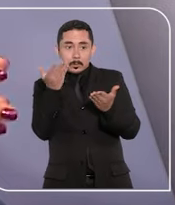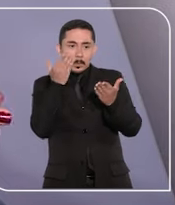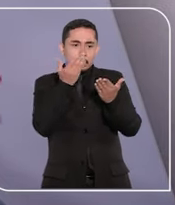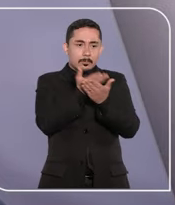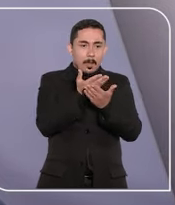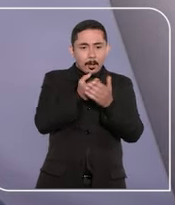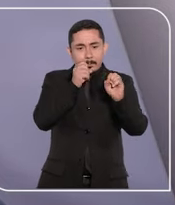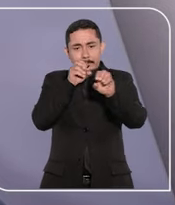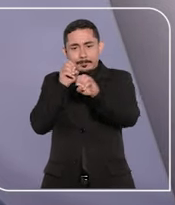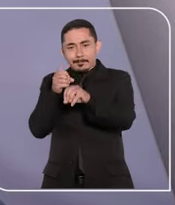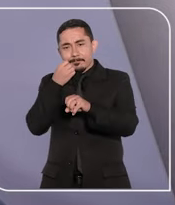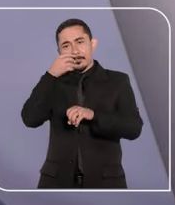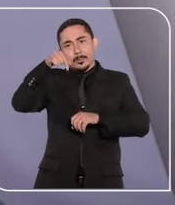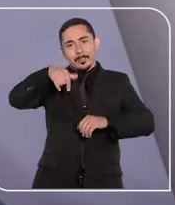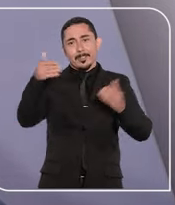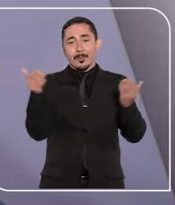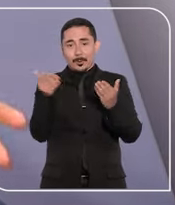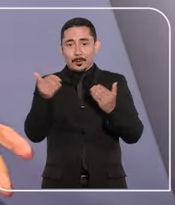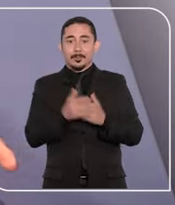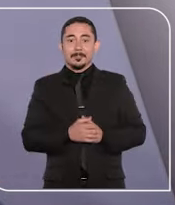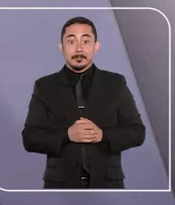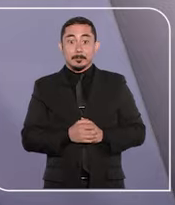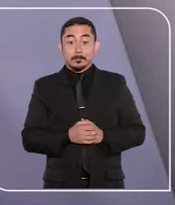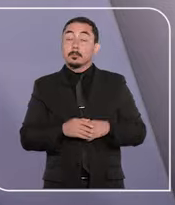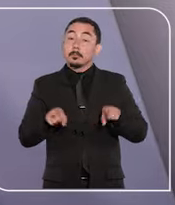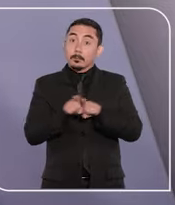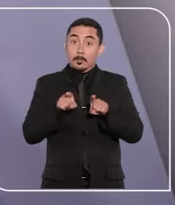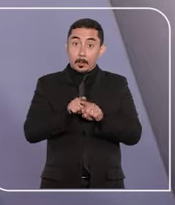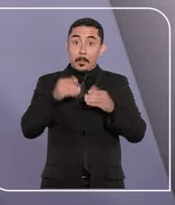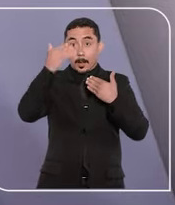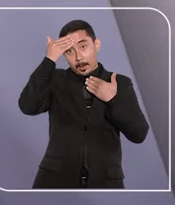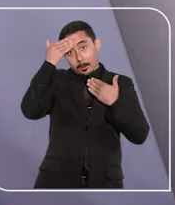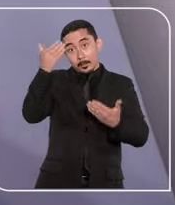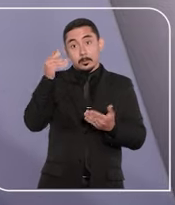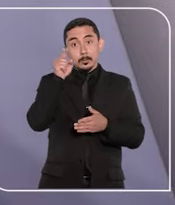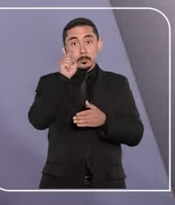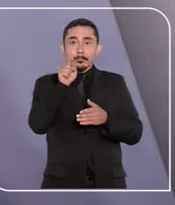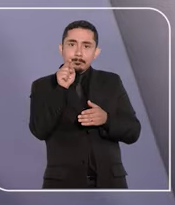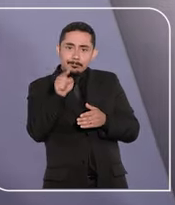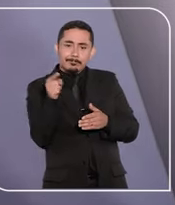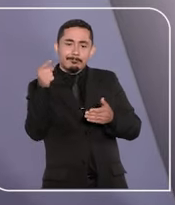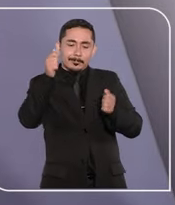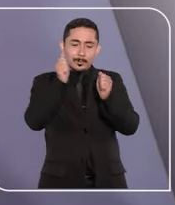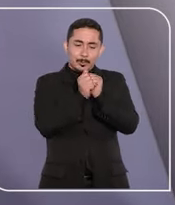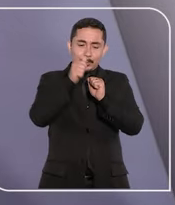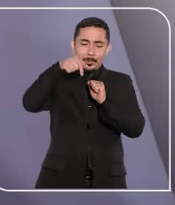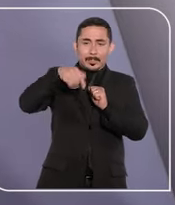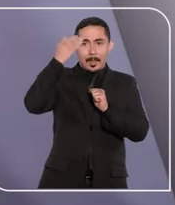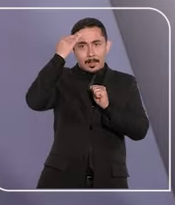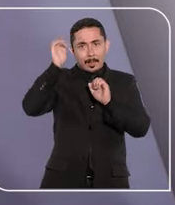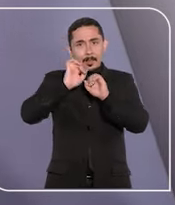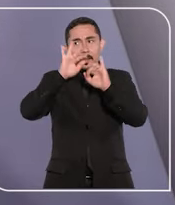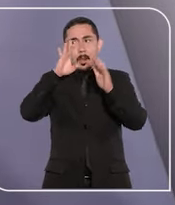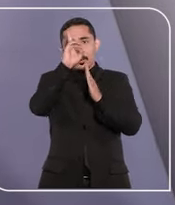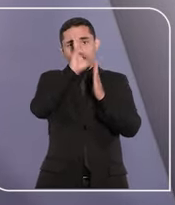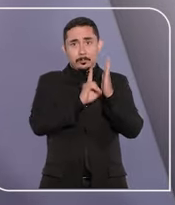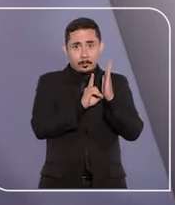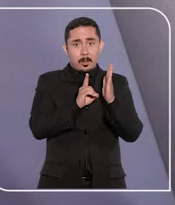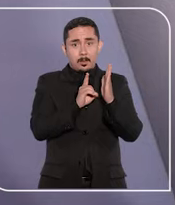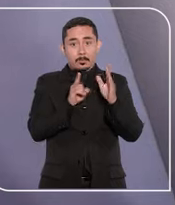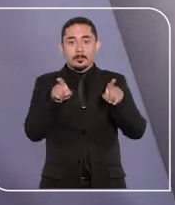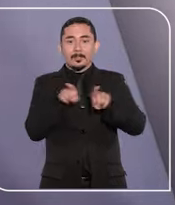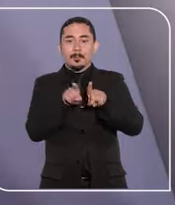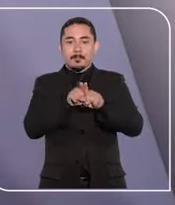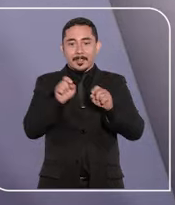hoje aqui no nosso Entender Direito. E claro, né, agradeço também a sua companhia aqui no Entender Direito de hoje e já te espero